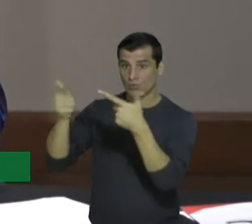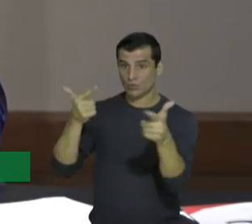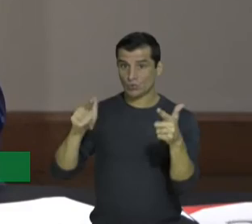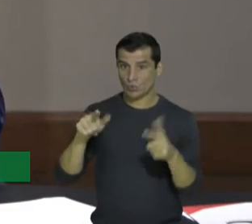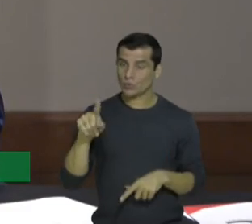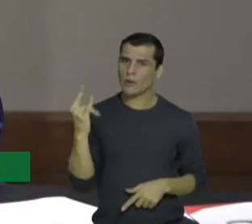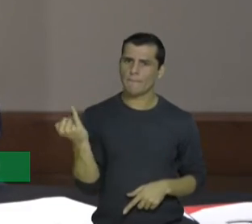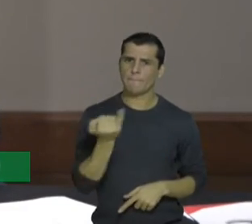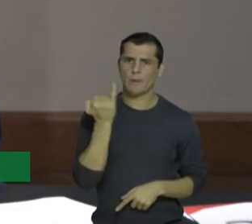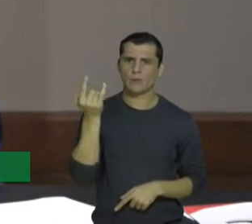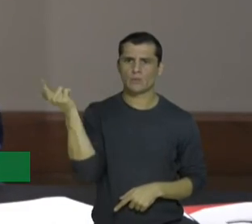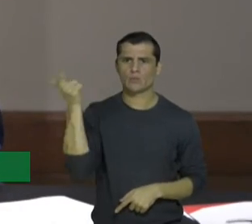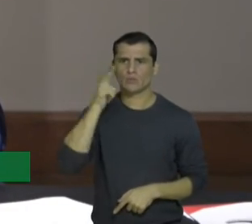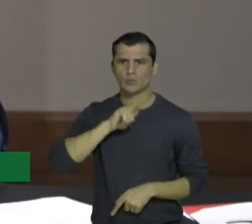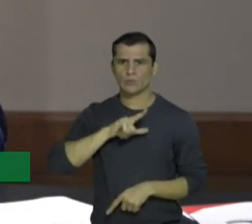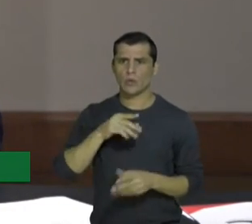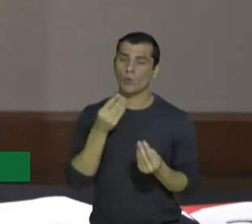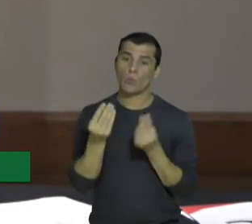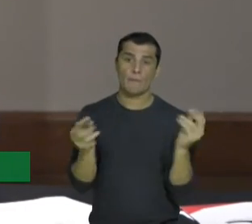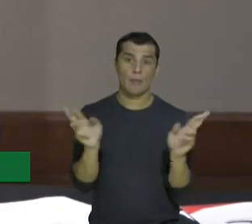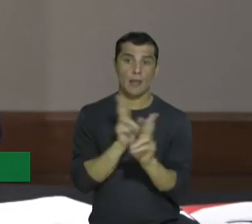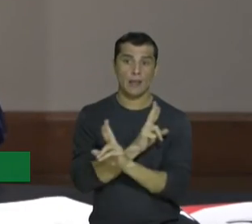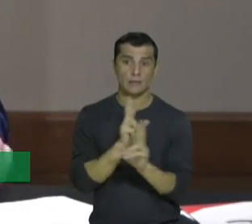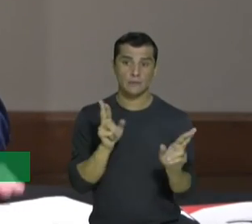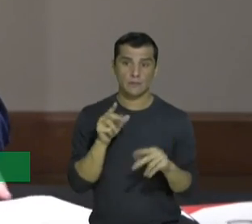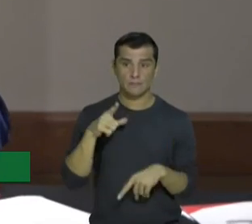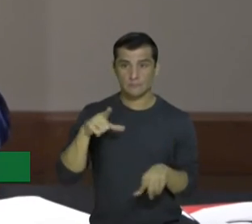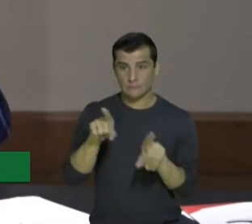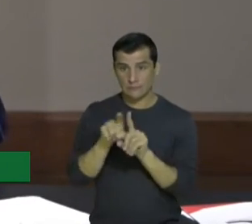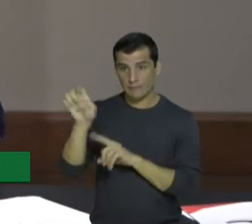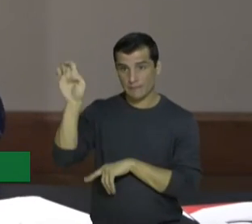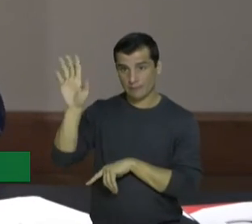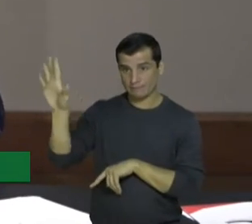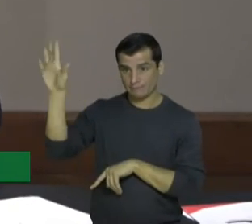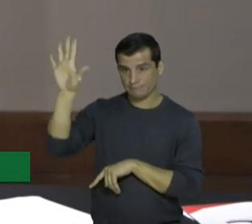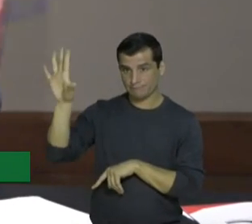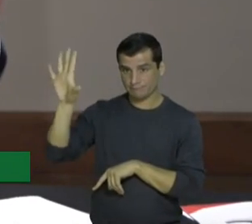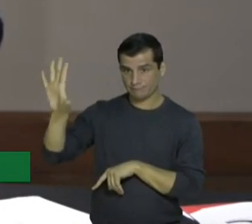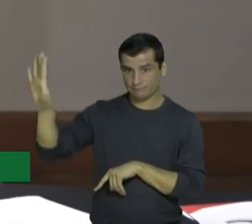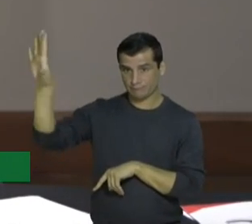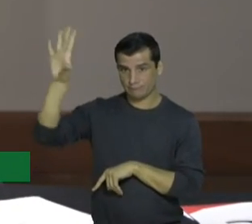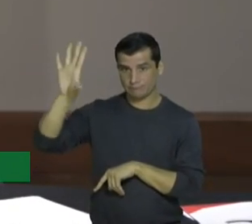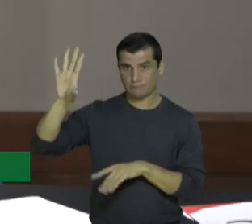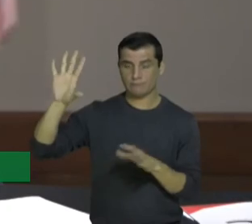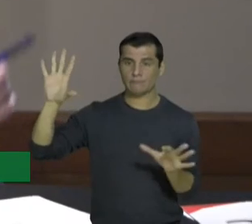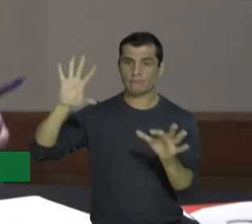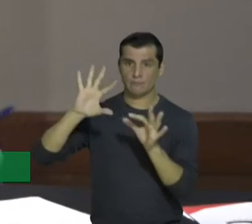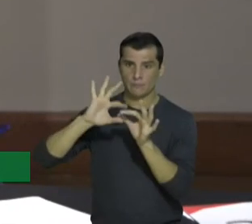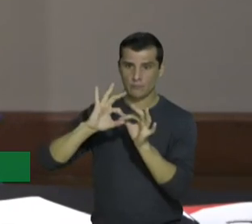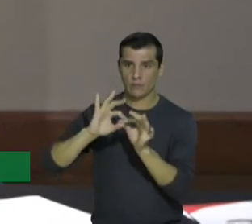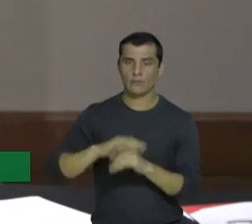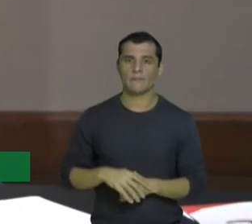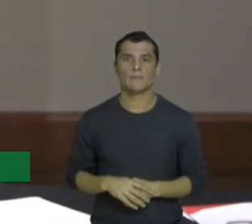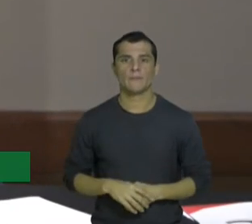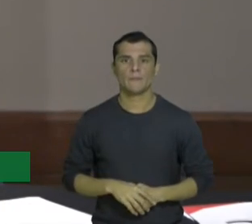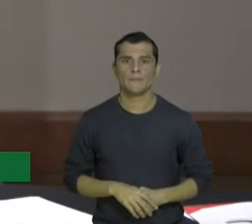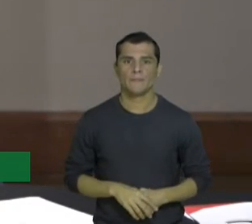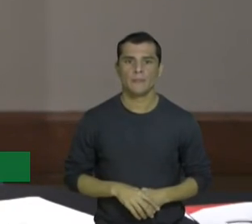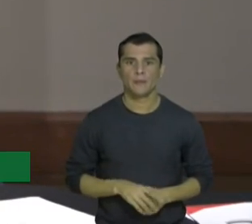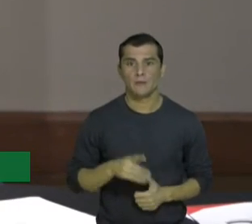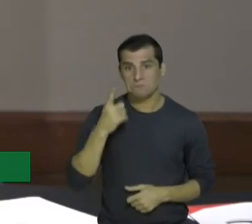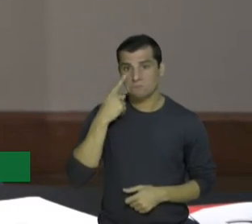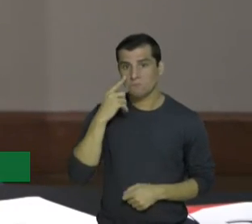ter um um relacionamento forte com a união europeia e eu tenho depois se se conseguir aparecer o